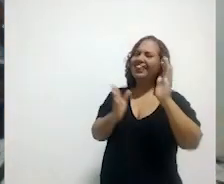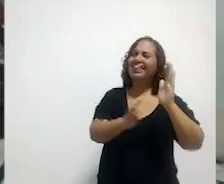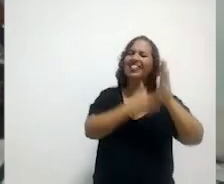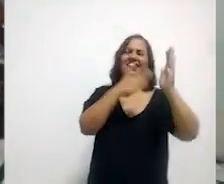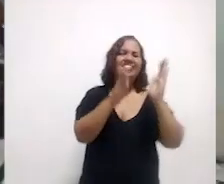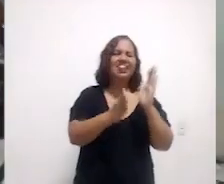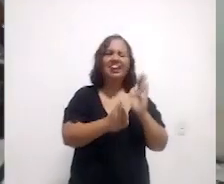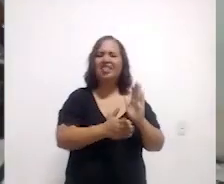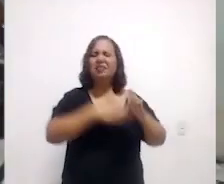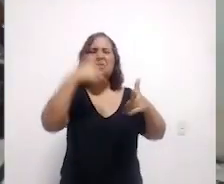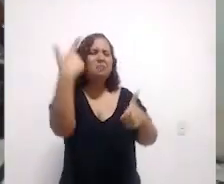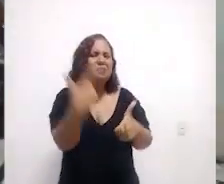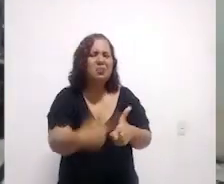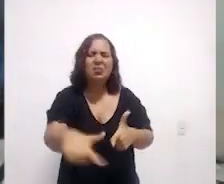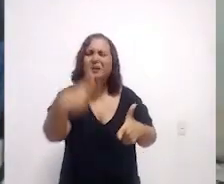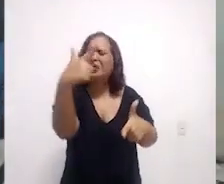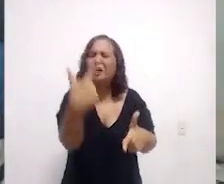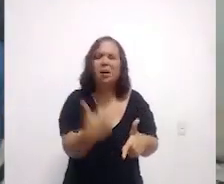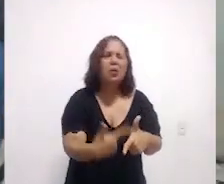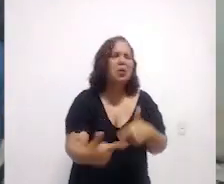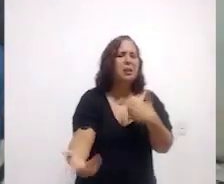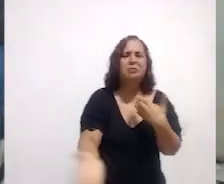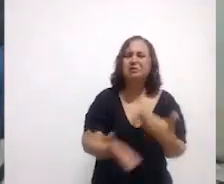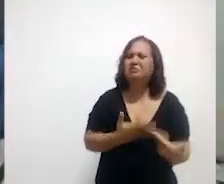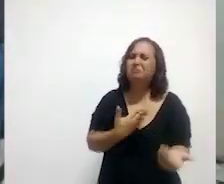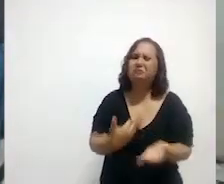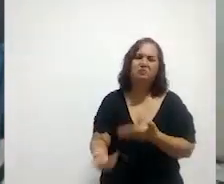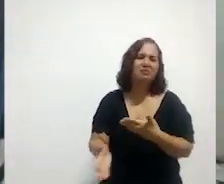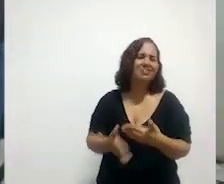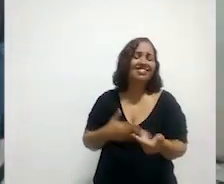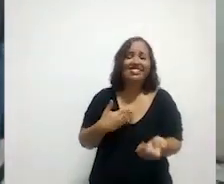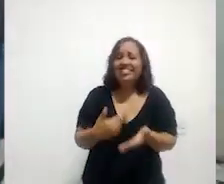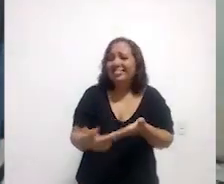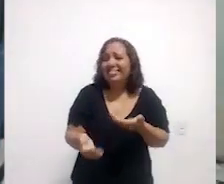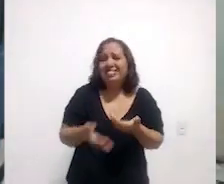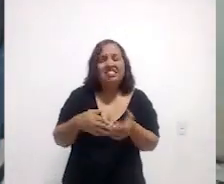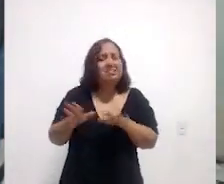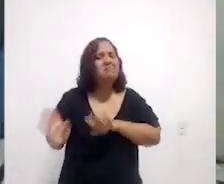louvarei, não importam as